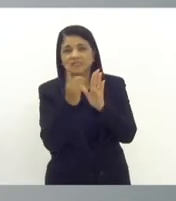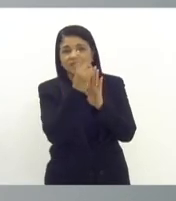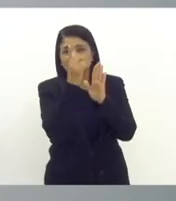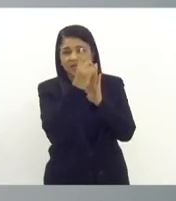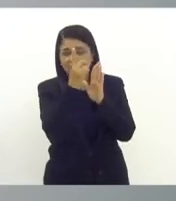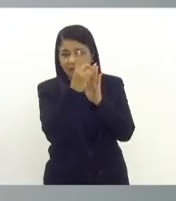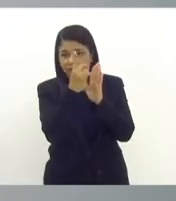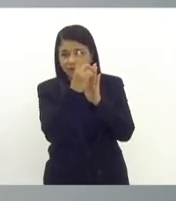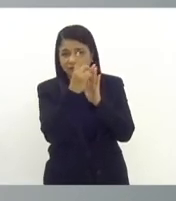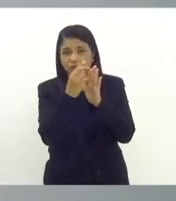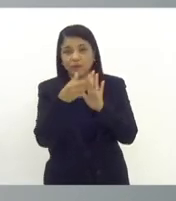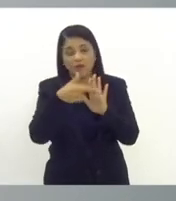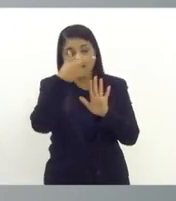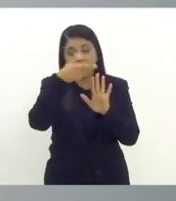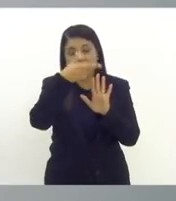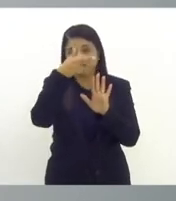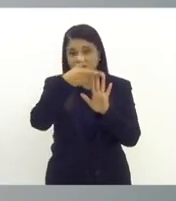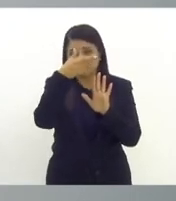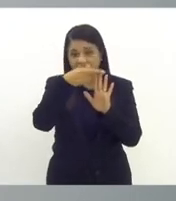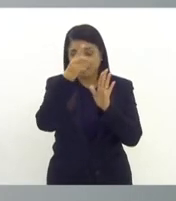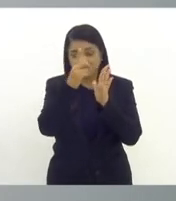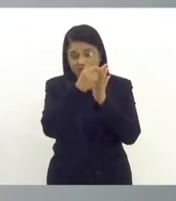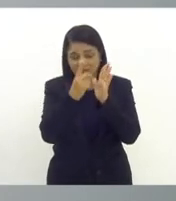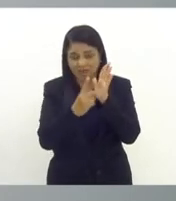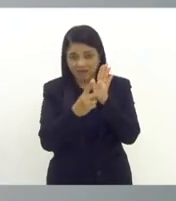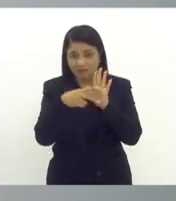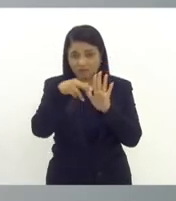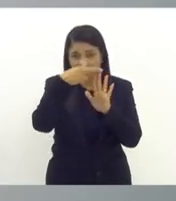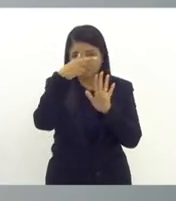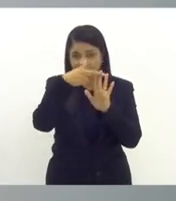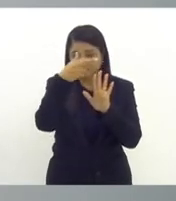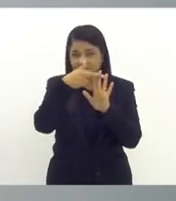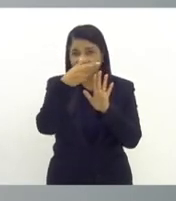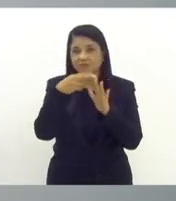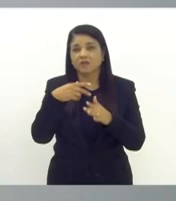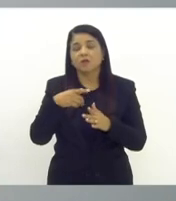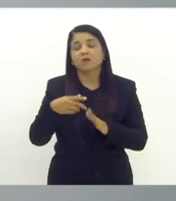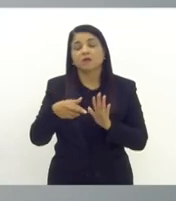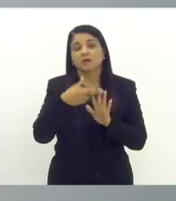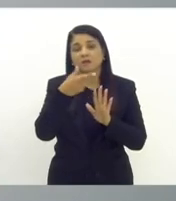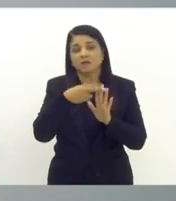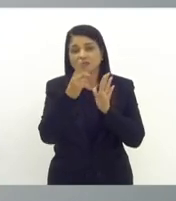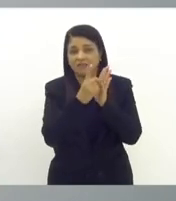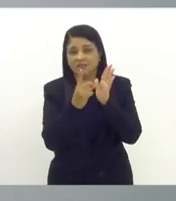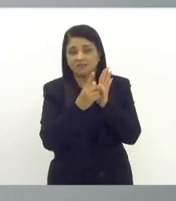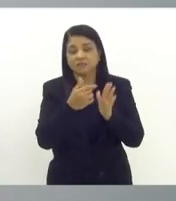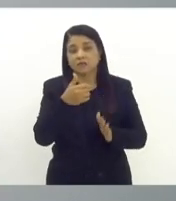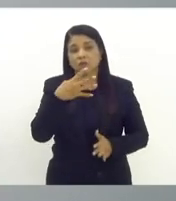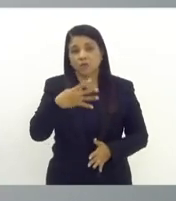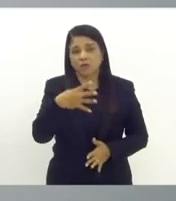resolução existe um Decreto Estadual 44 617/2014